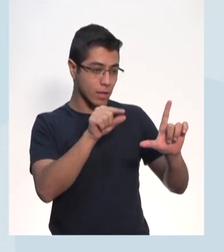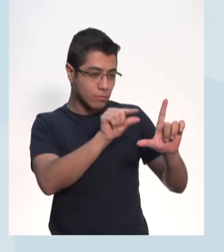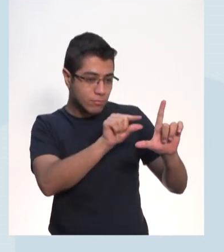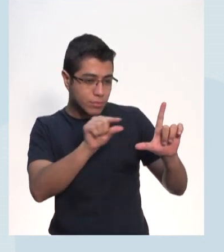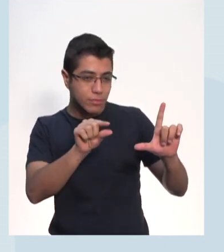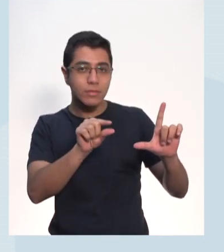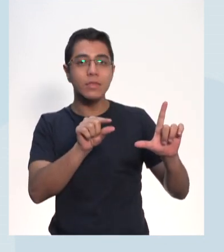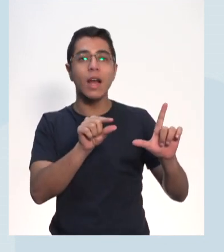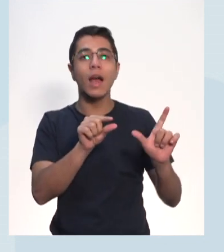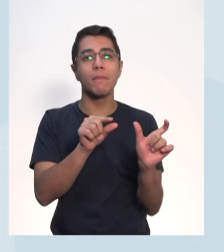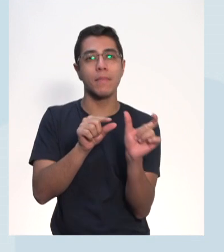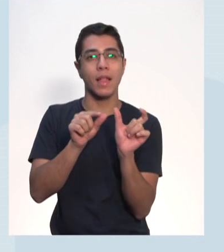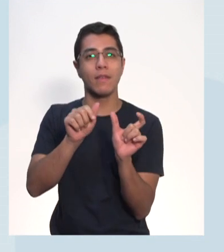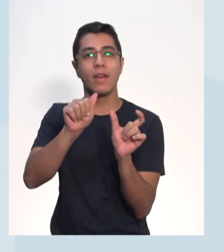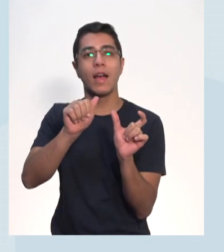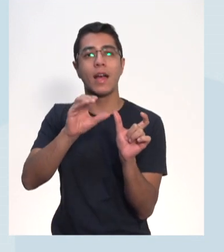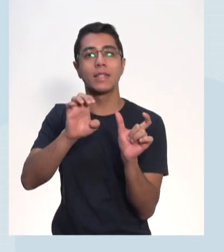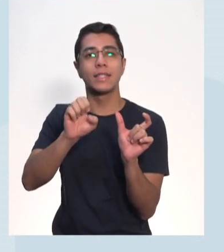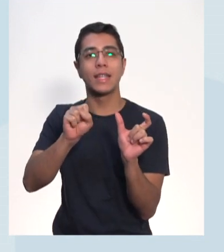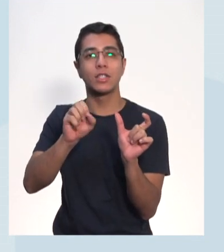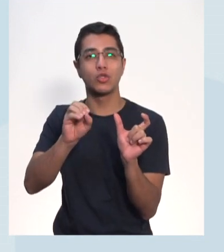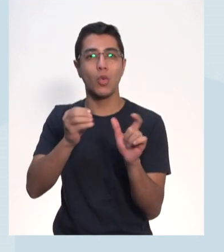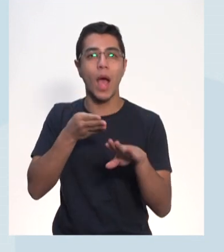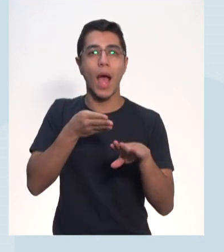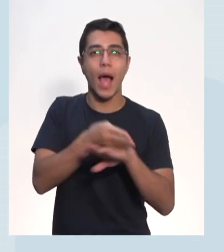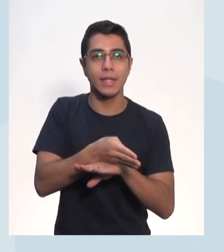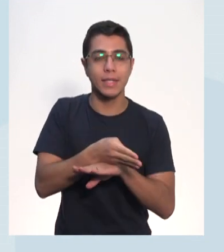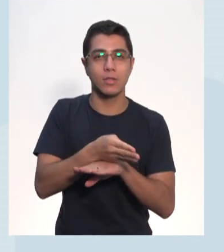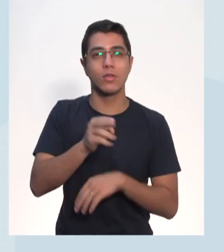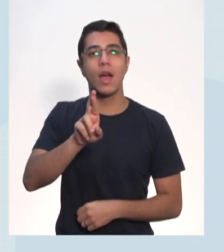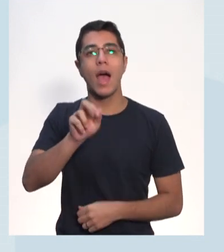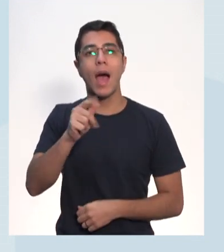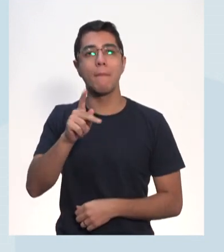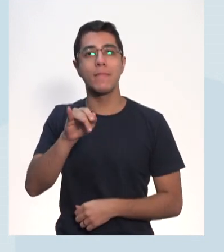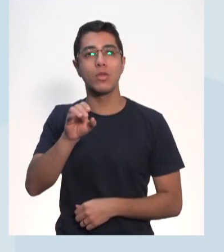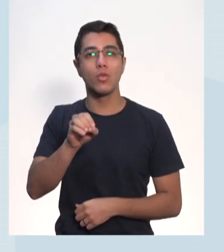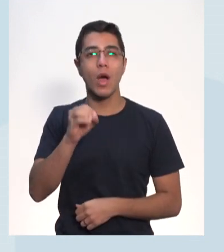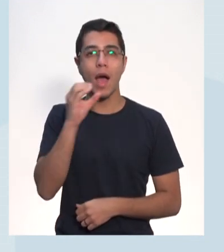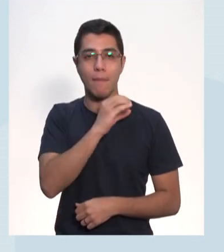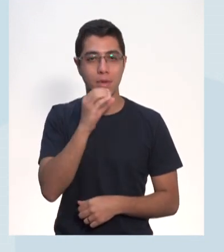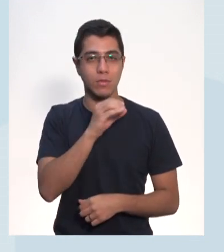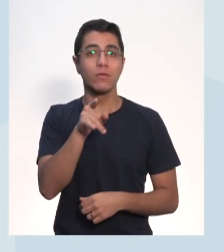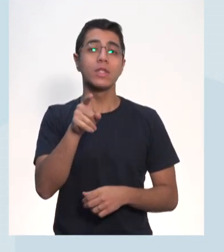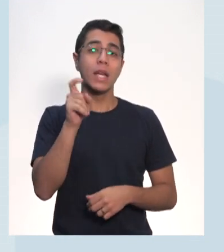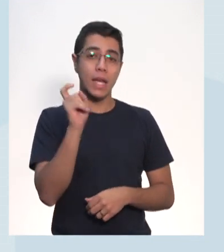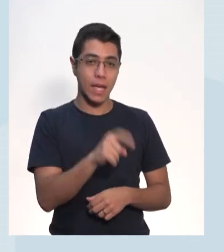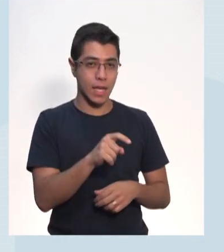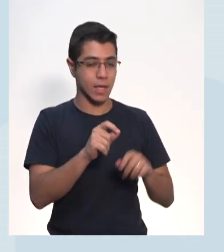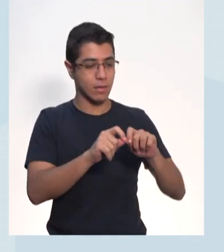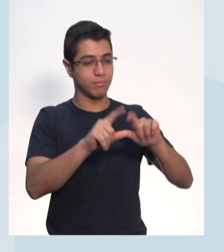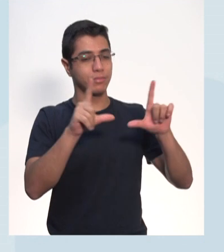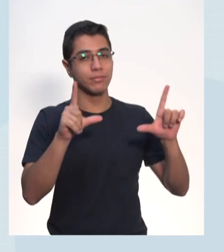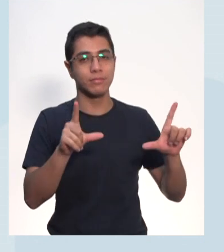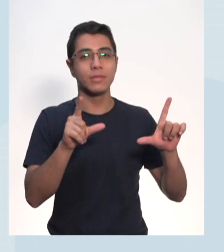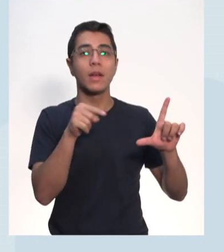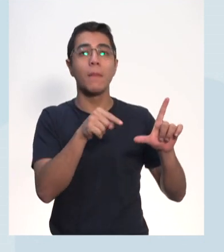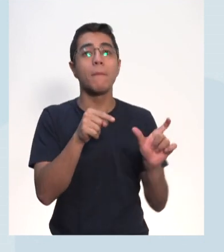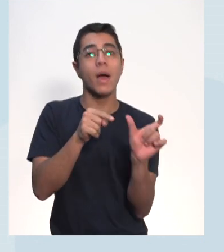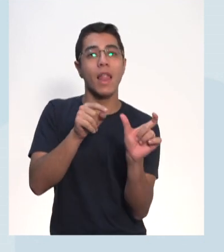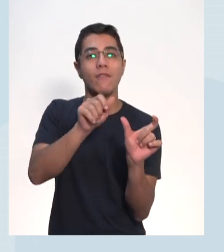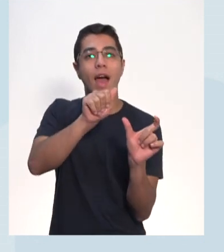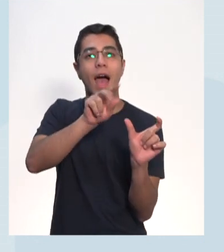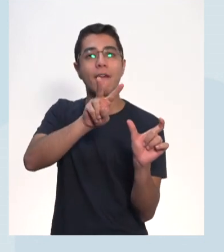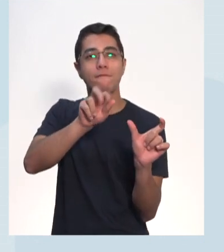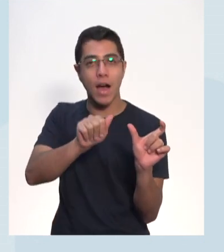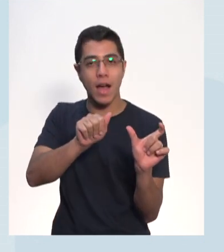Rápido e lá clicar em AVA EFAP SEDUC. E aí vocês entram com login e senha. É o login e senha